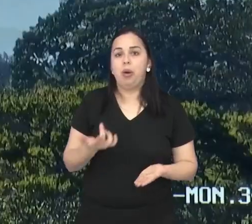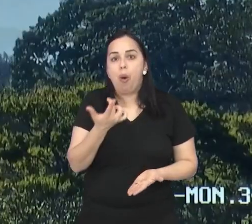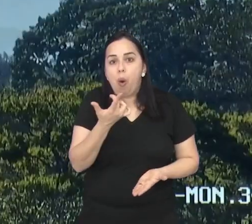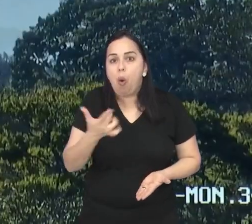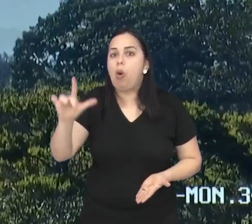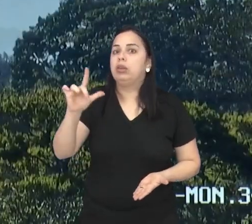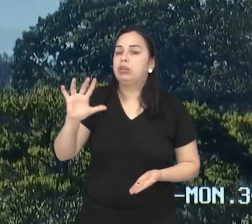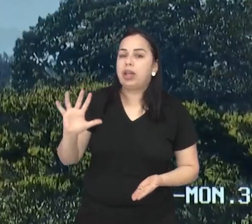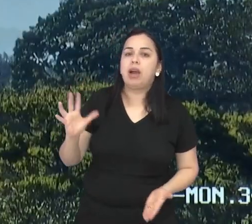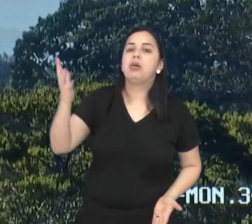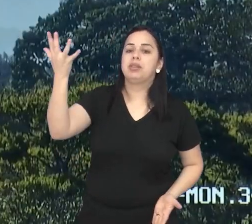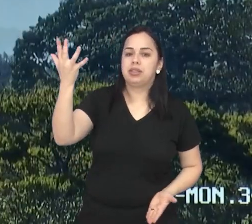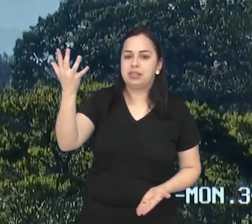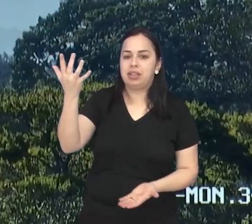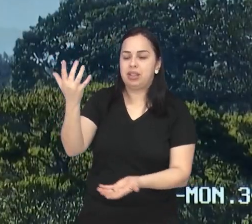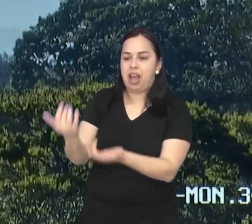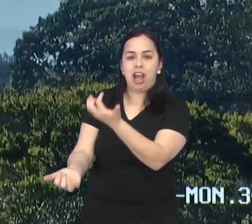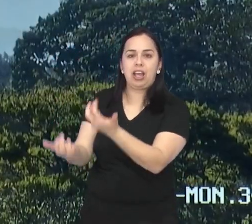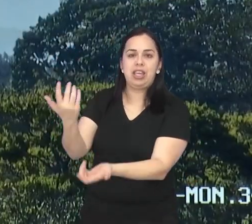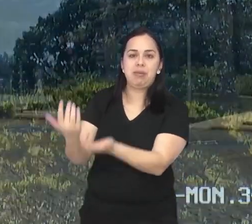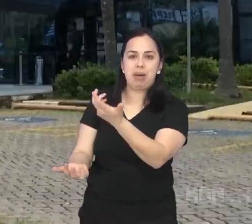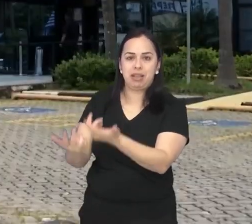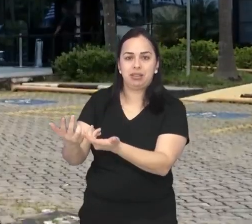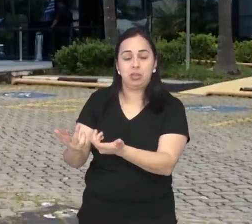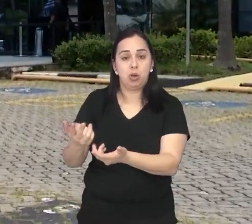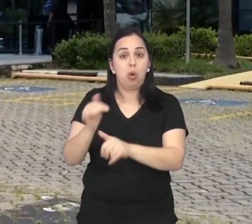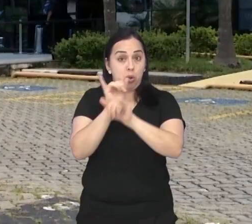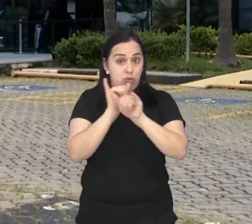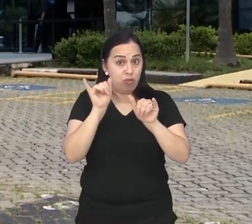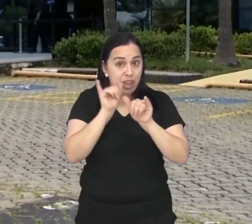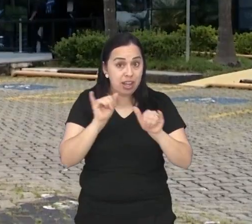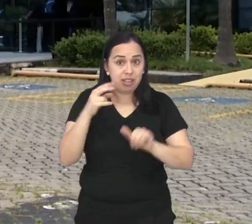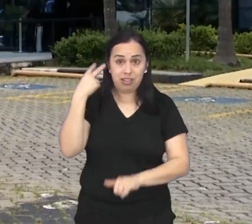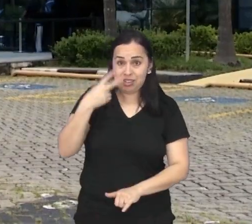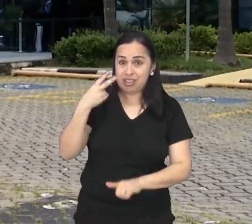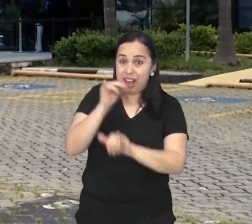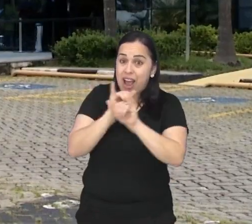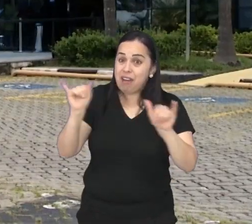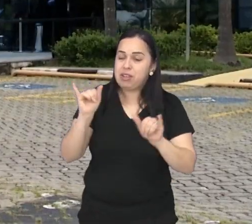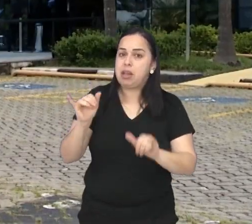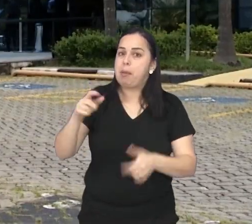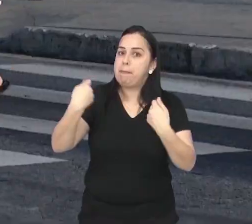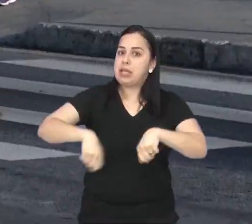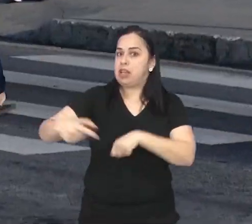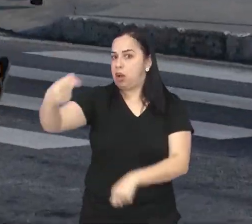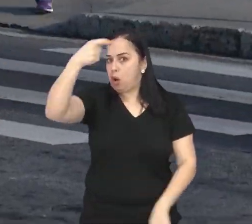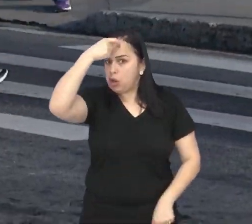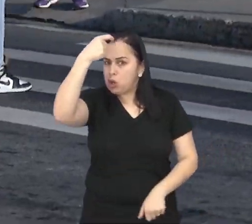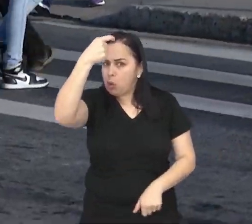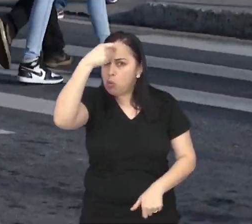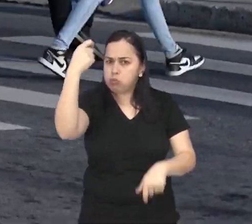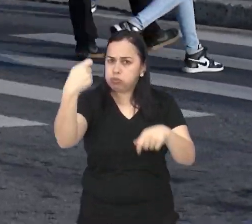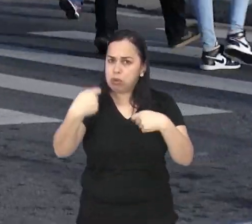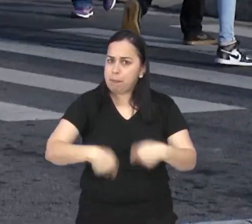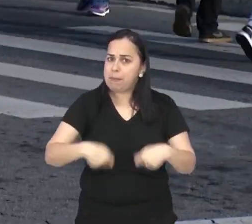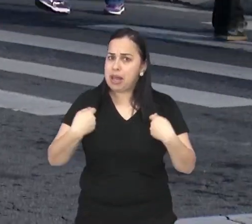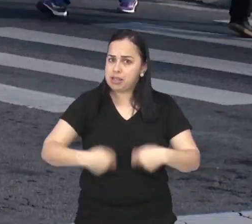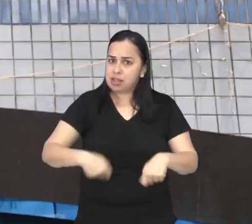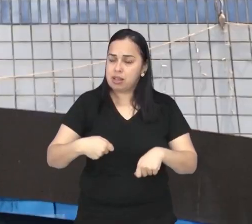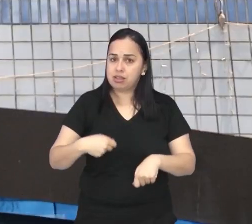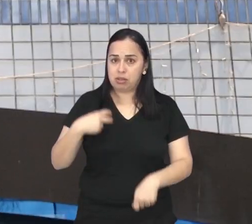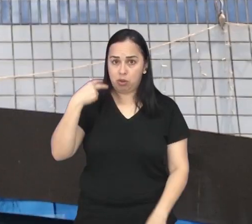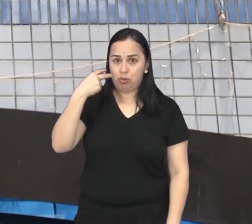ano, são as queimadas. Neste sentido, os vereadores dão um recado. É preciso que haja consciência da